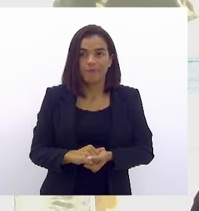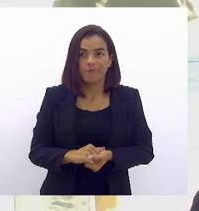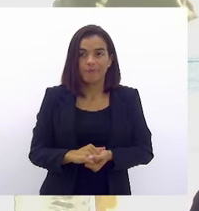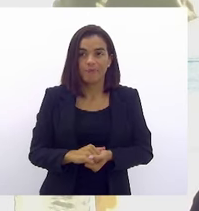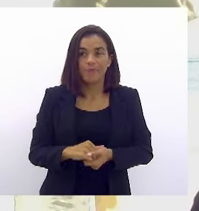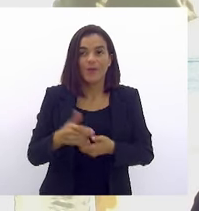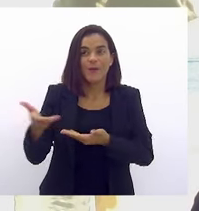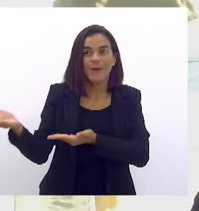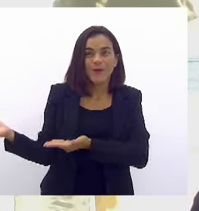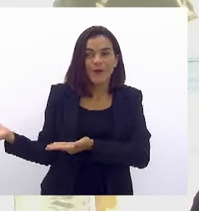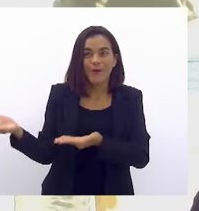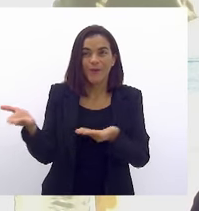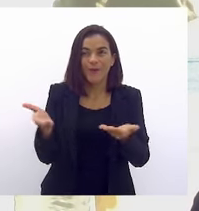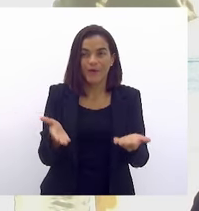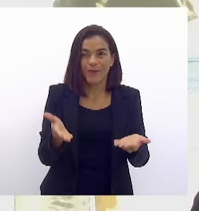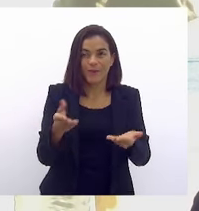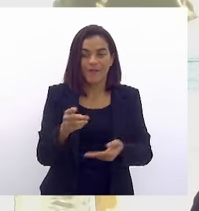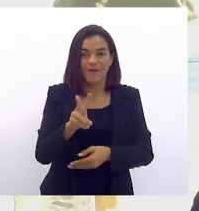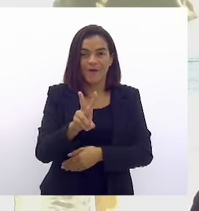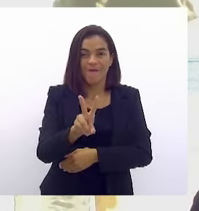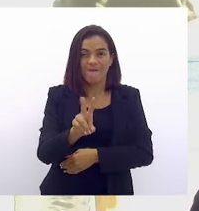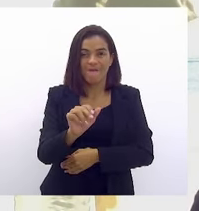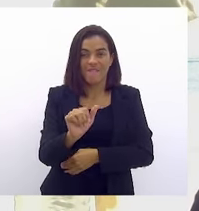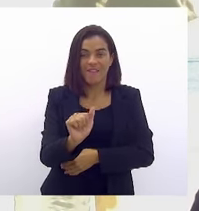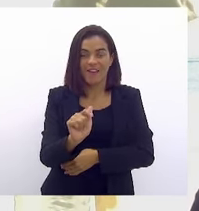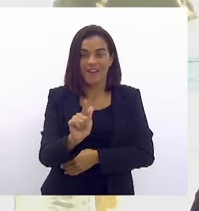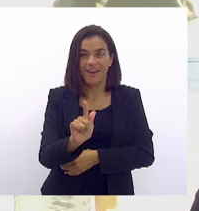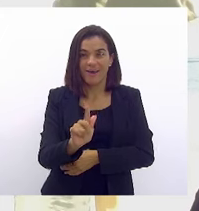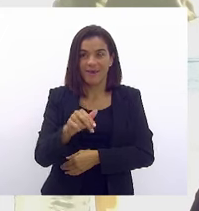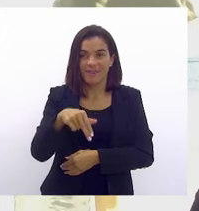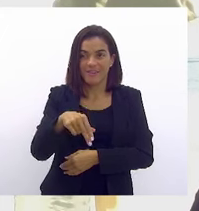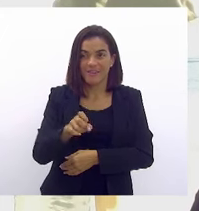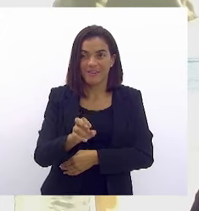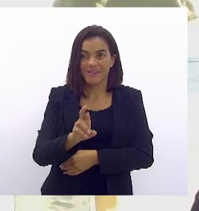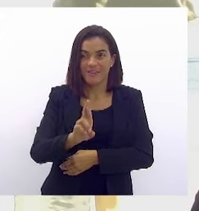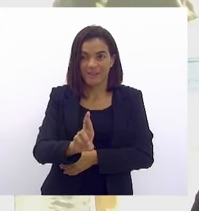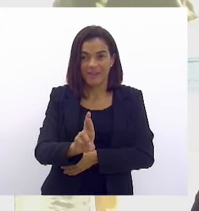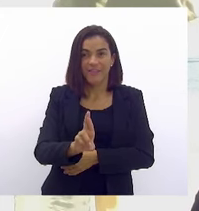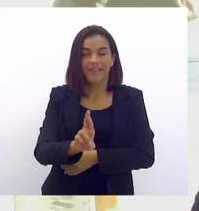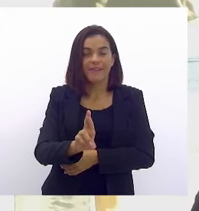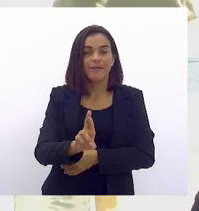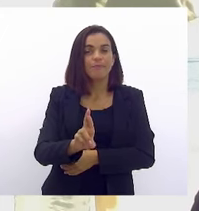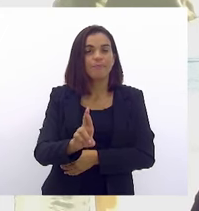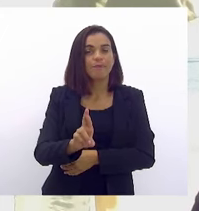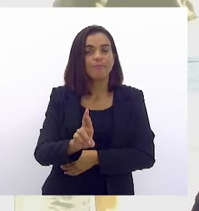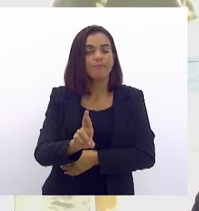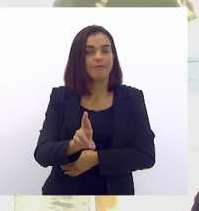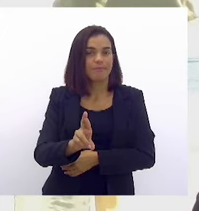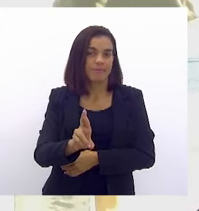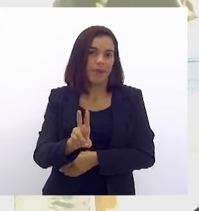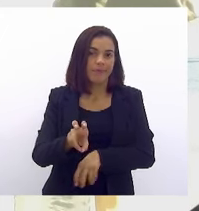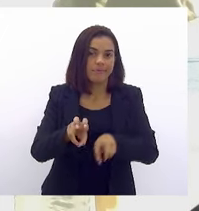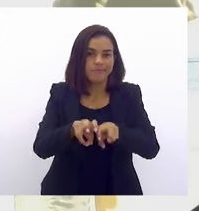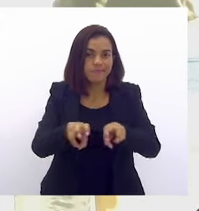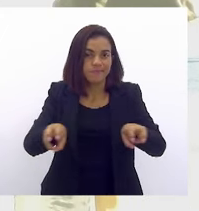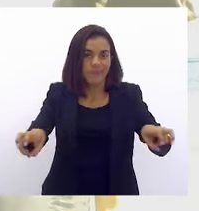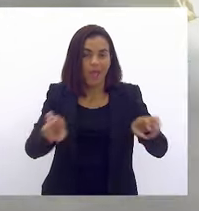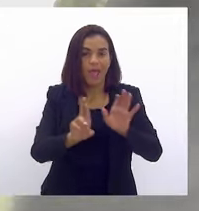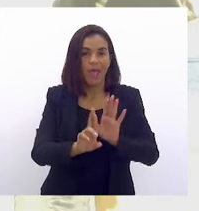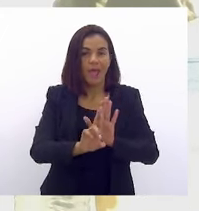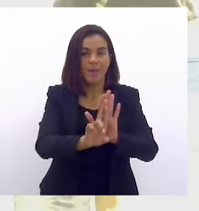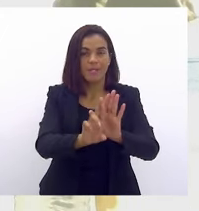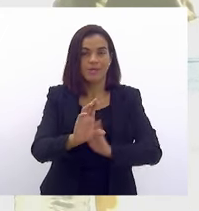convidar o Wagner, do CREA, por gentileza, para compor aqui a nossa